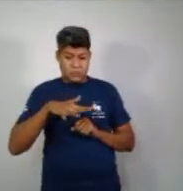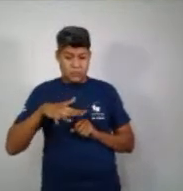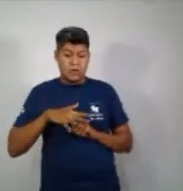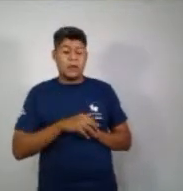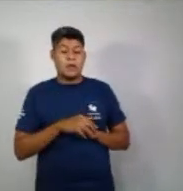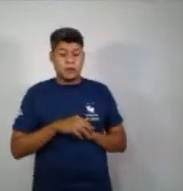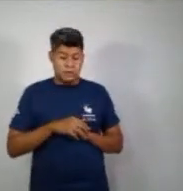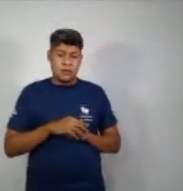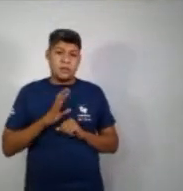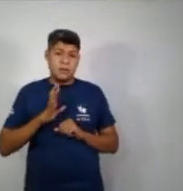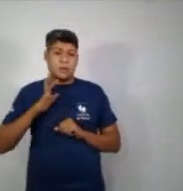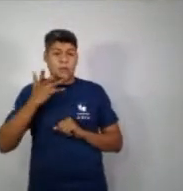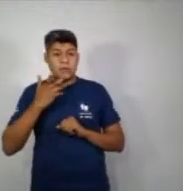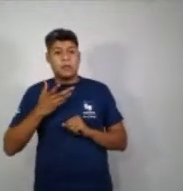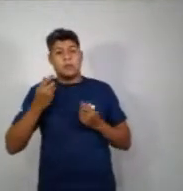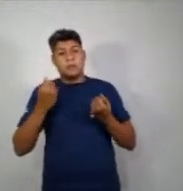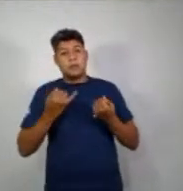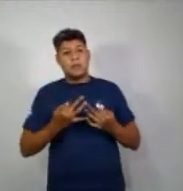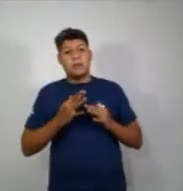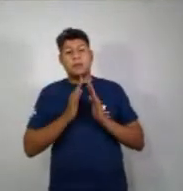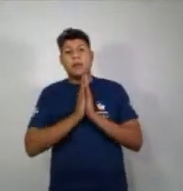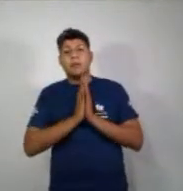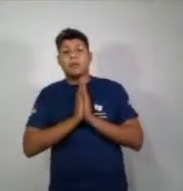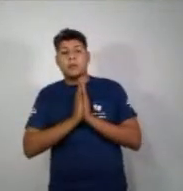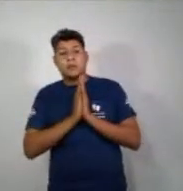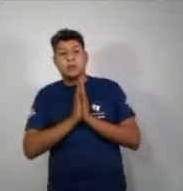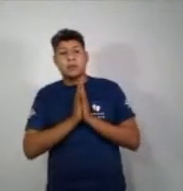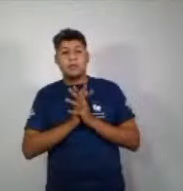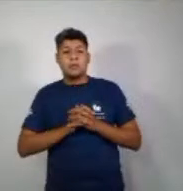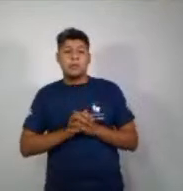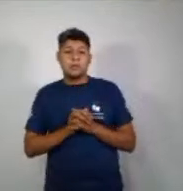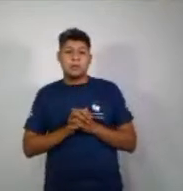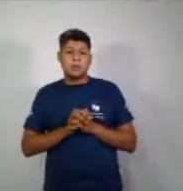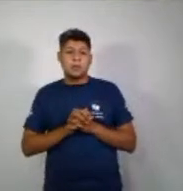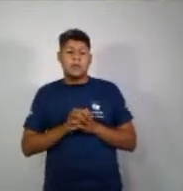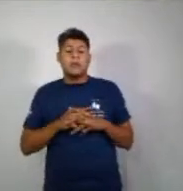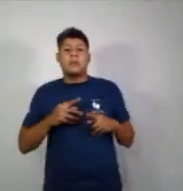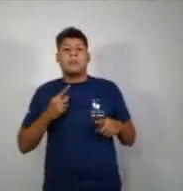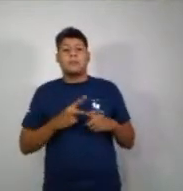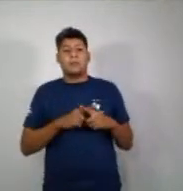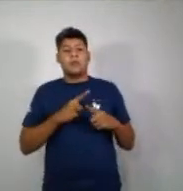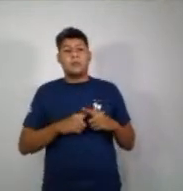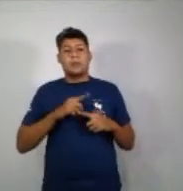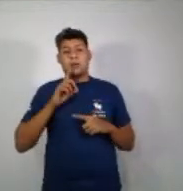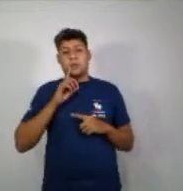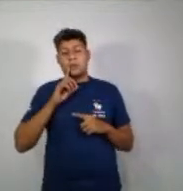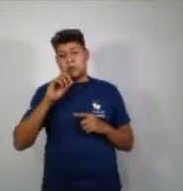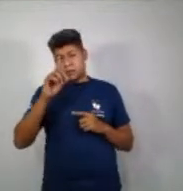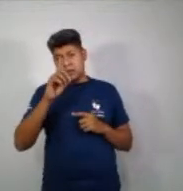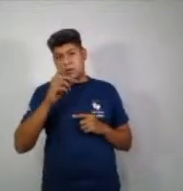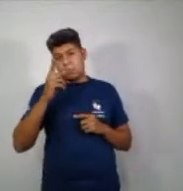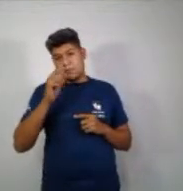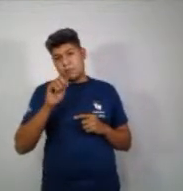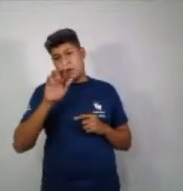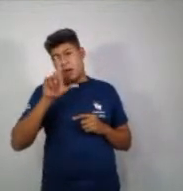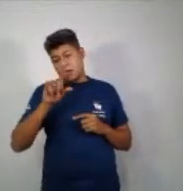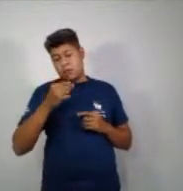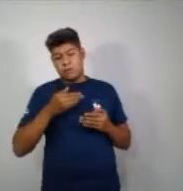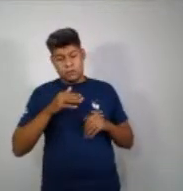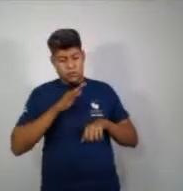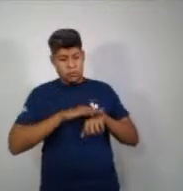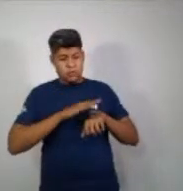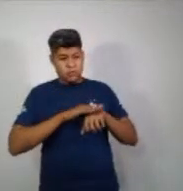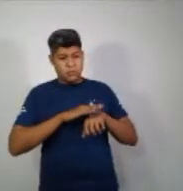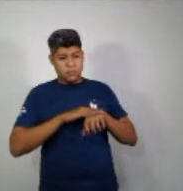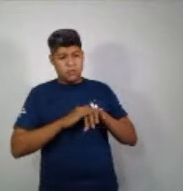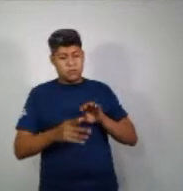pergunta o que está acontecendo, ele conta, ele falou, pelo amor de Deus, você não pode. Aí, não, isso, né? Porque Ele, Paulo, tinha sido convocado